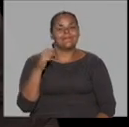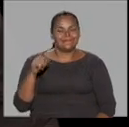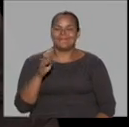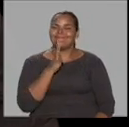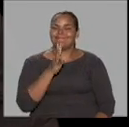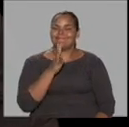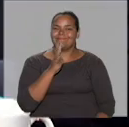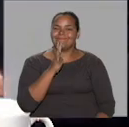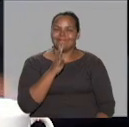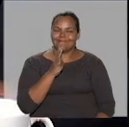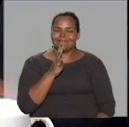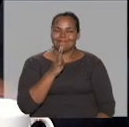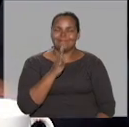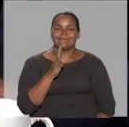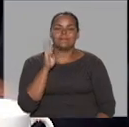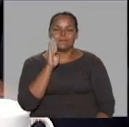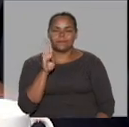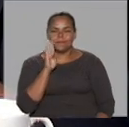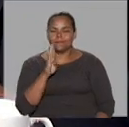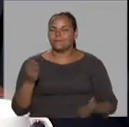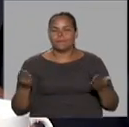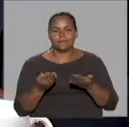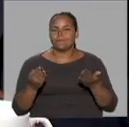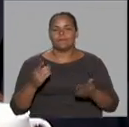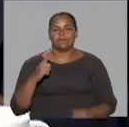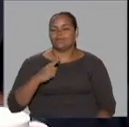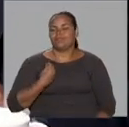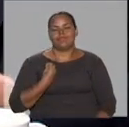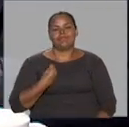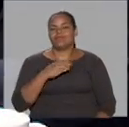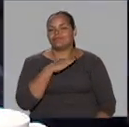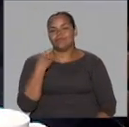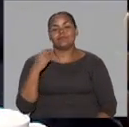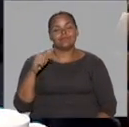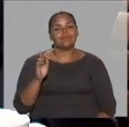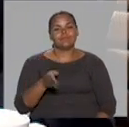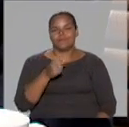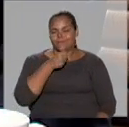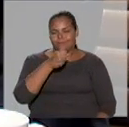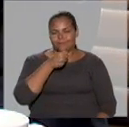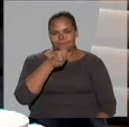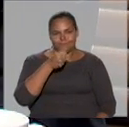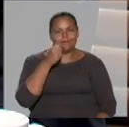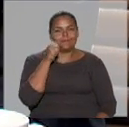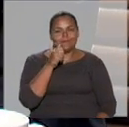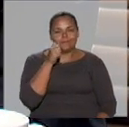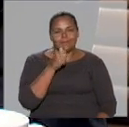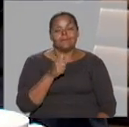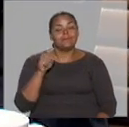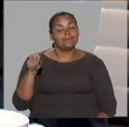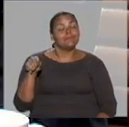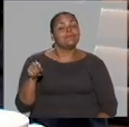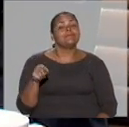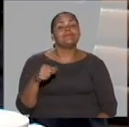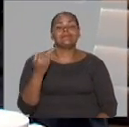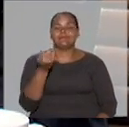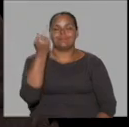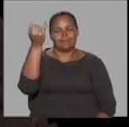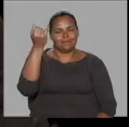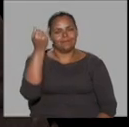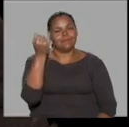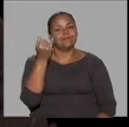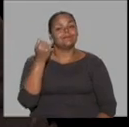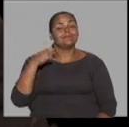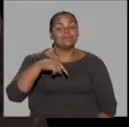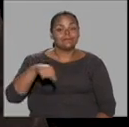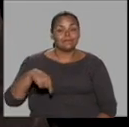eu cheguei a conhecer. Ah, legal. Infelizmente hoje não está mais entre nós, mas uma grande jornalista. Exatamente. E uma pessoa maravilhosa.